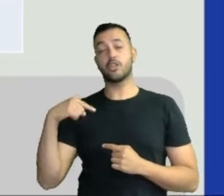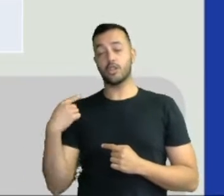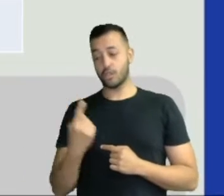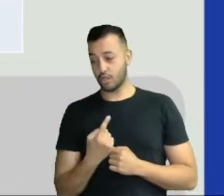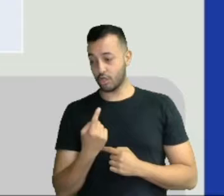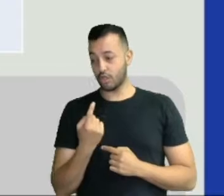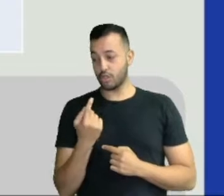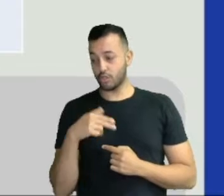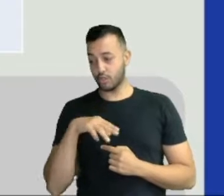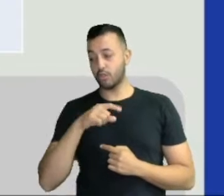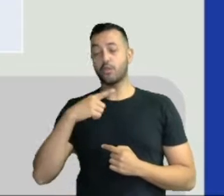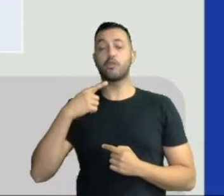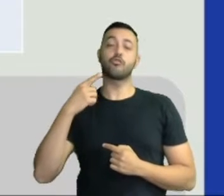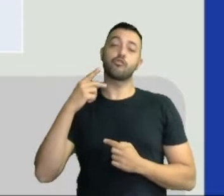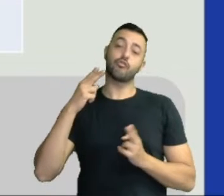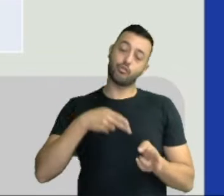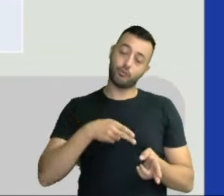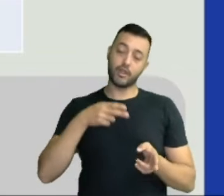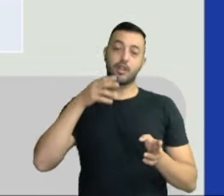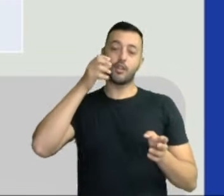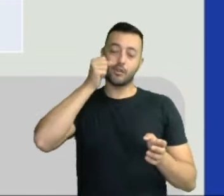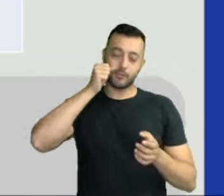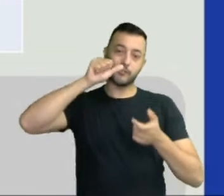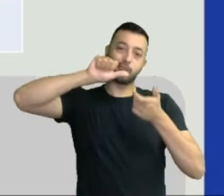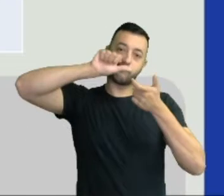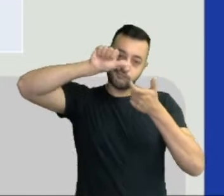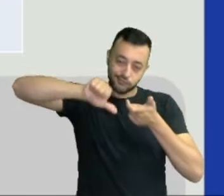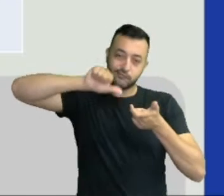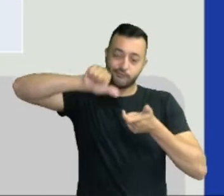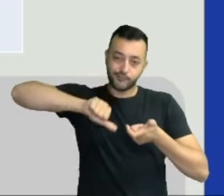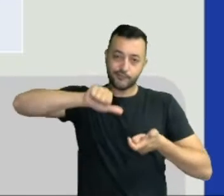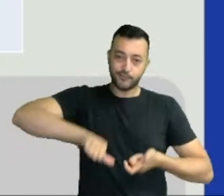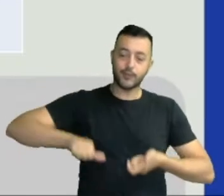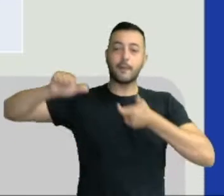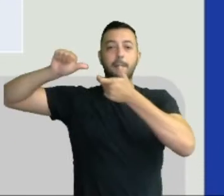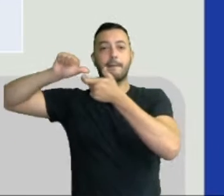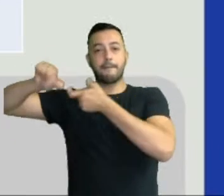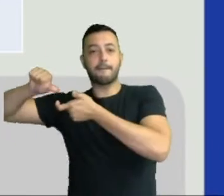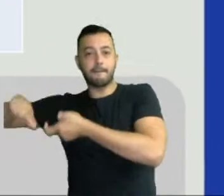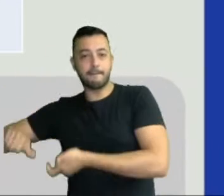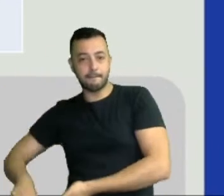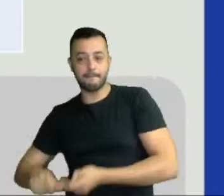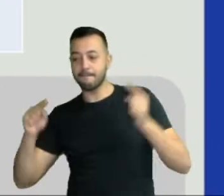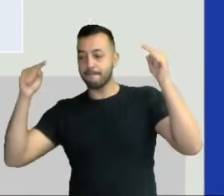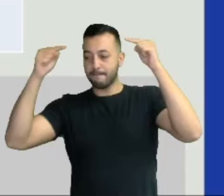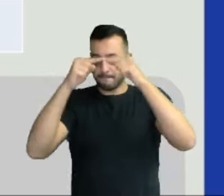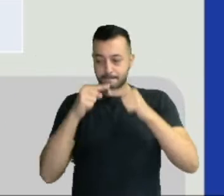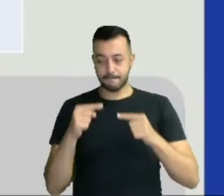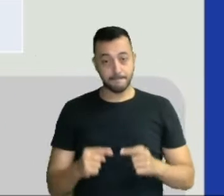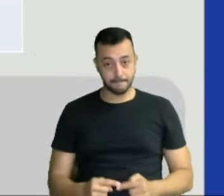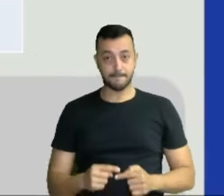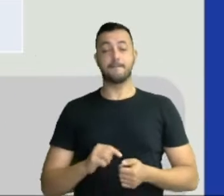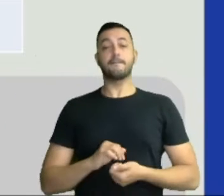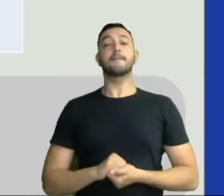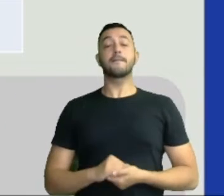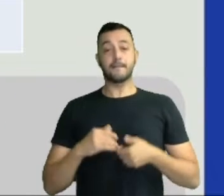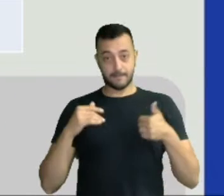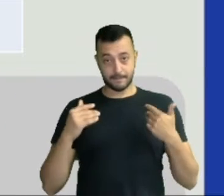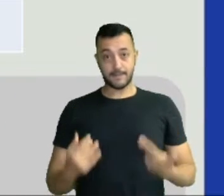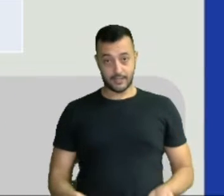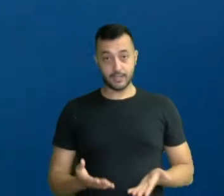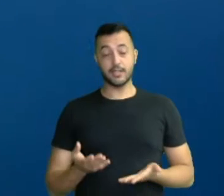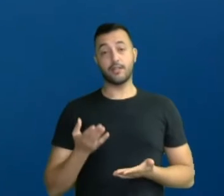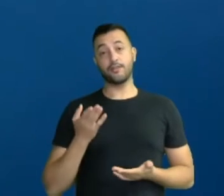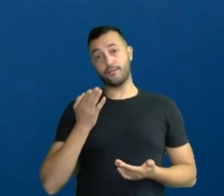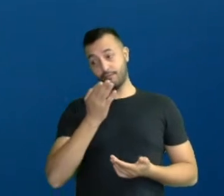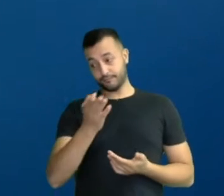nos dormimos, vosotros os dormís, ellos, ellas e usted se duermem. Então,